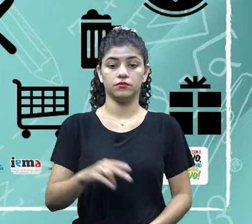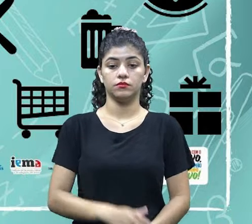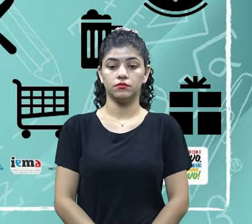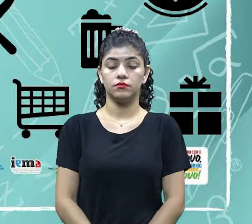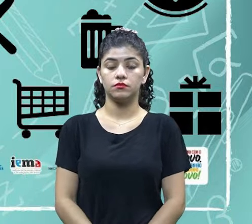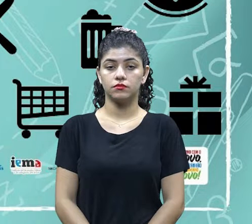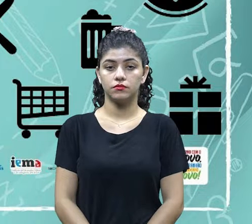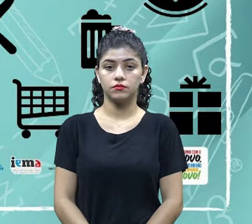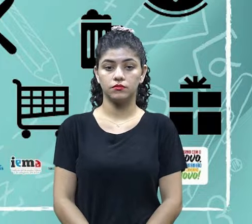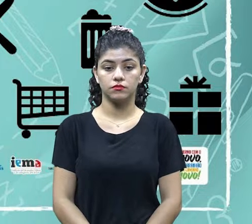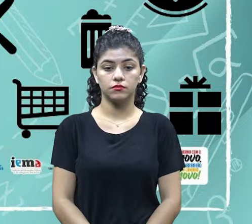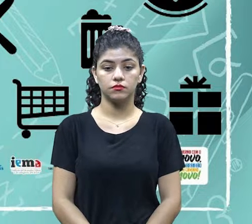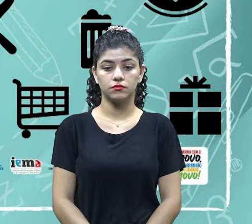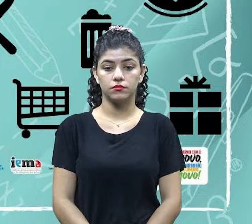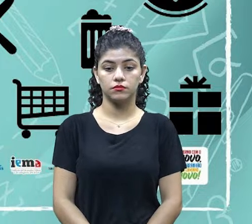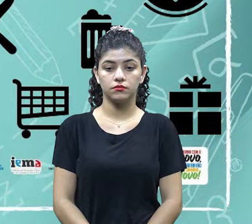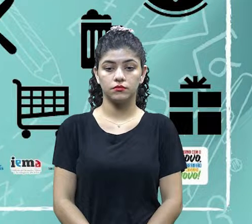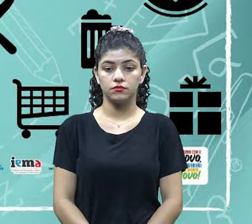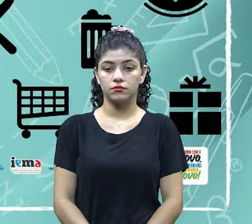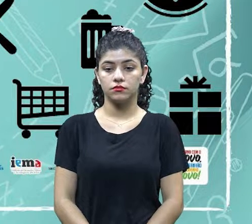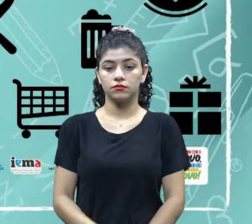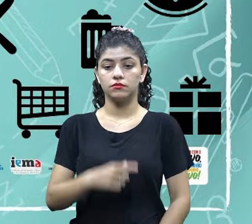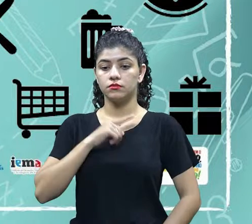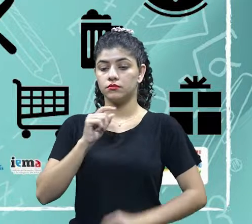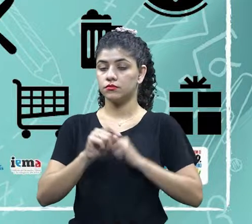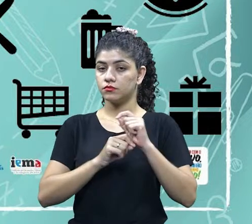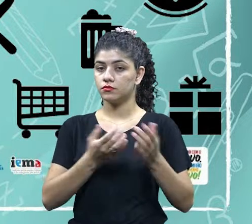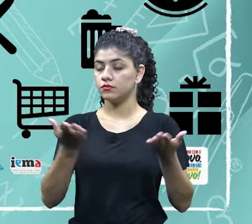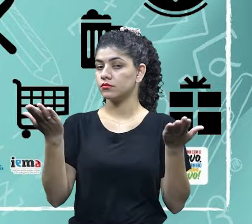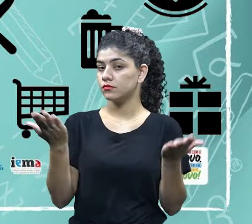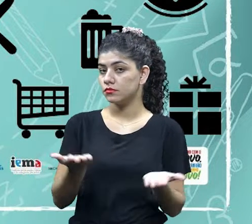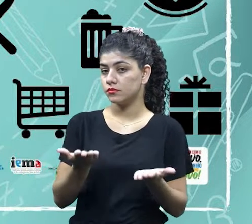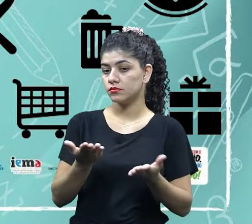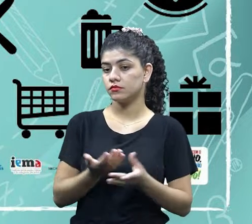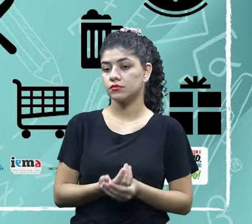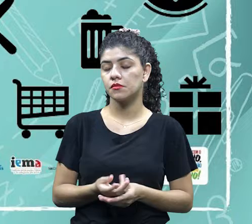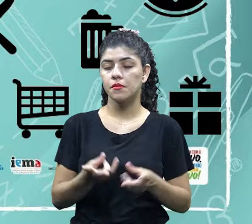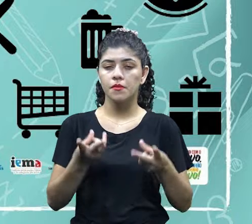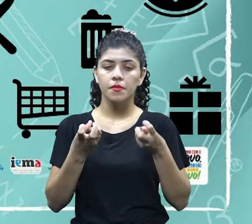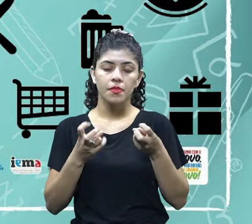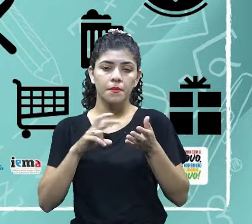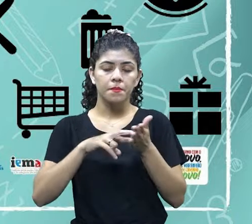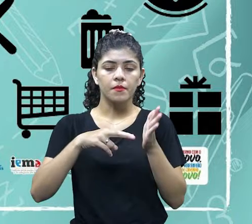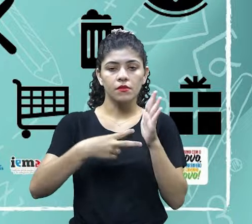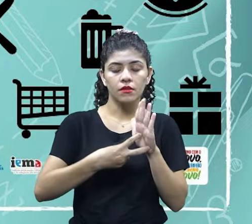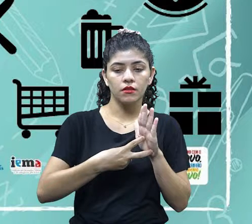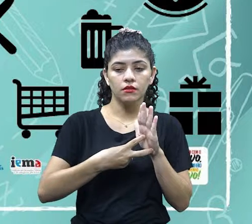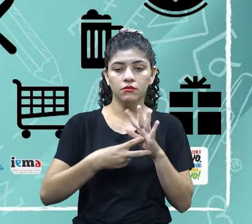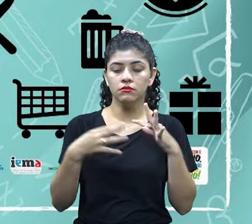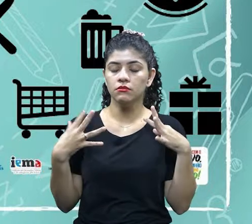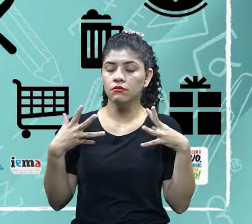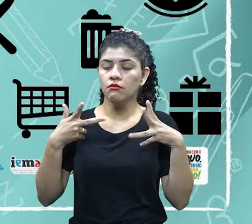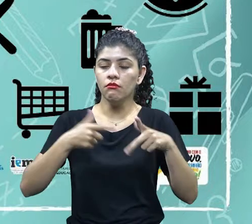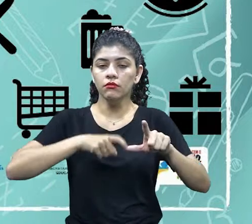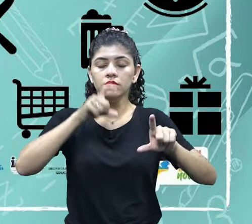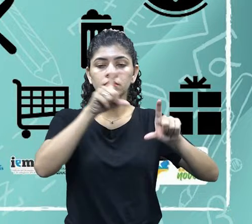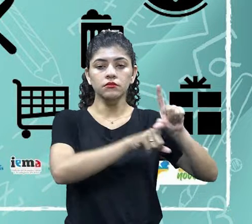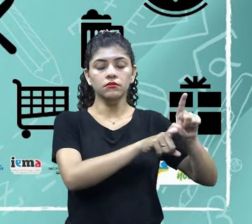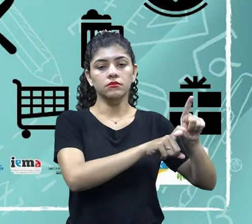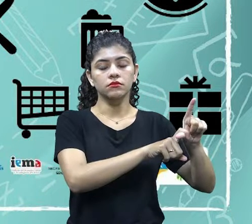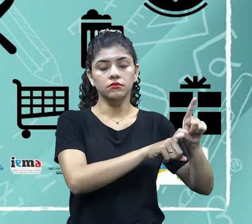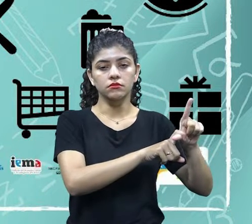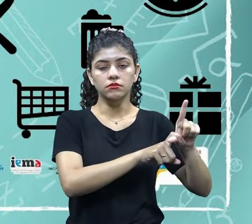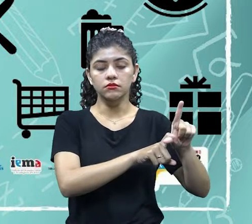né, nós, interpretando para o lado da contabilidade, identificamos que todos são